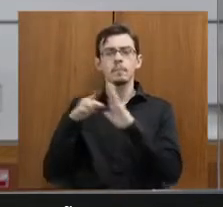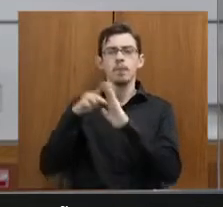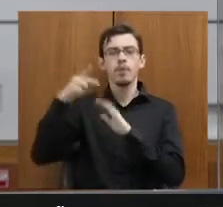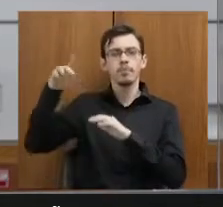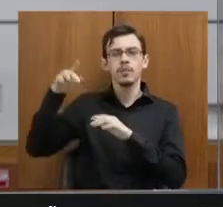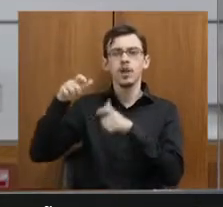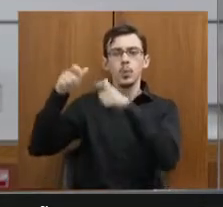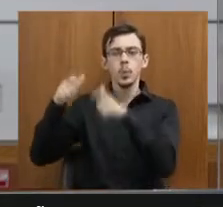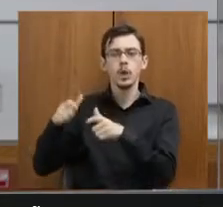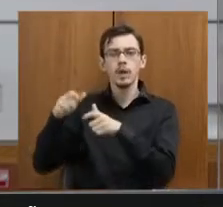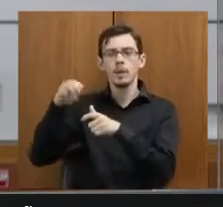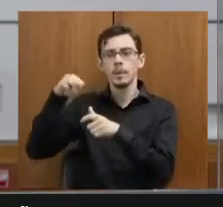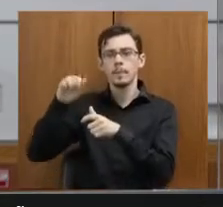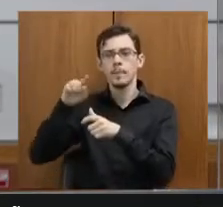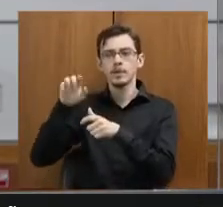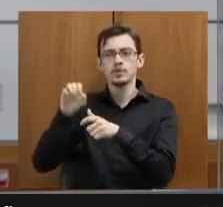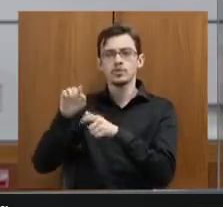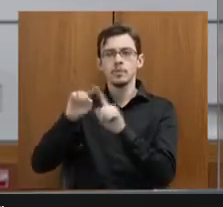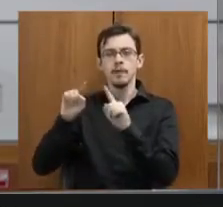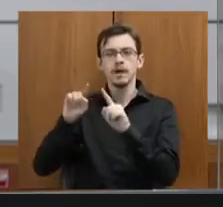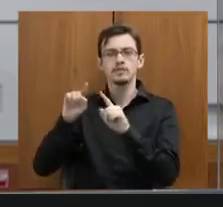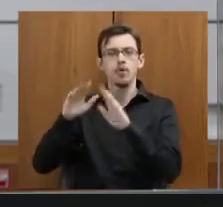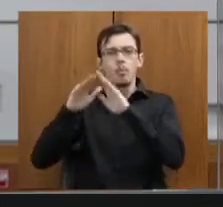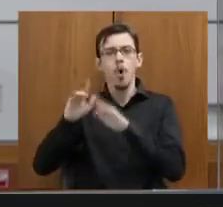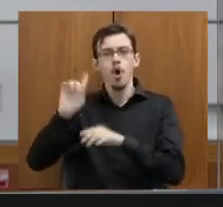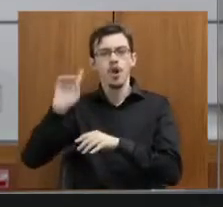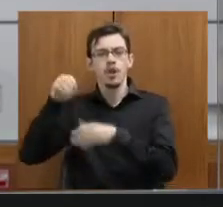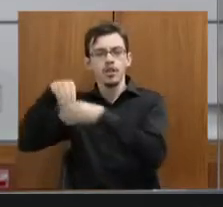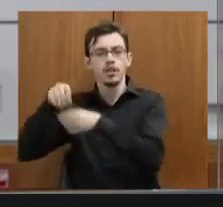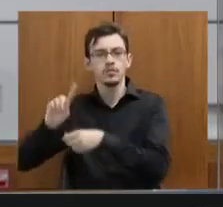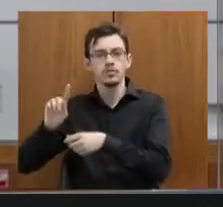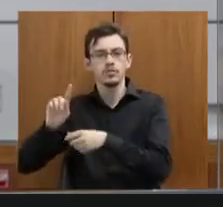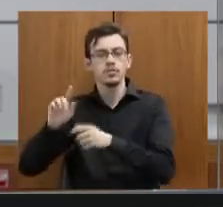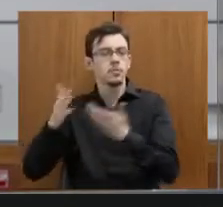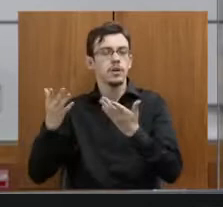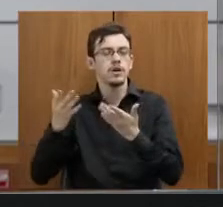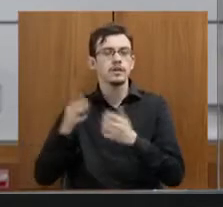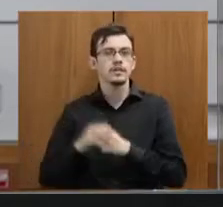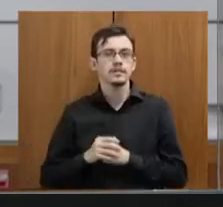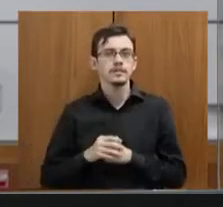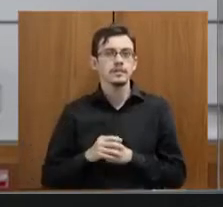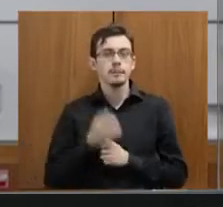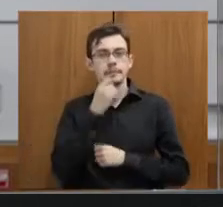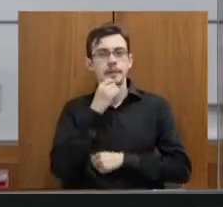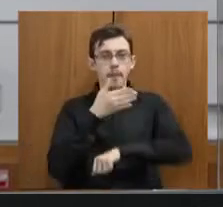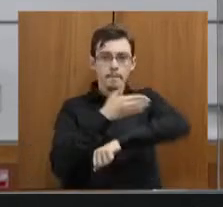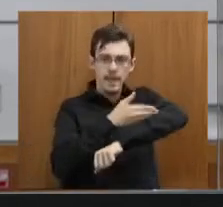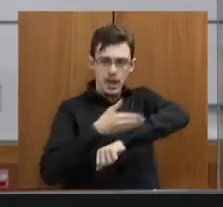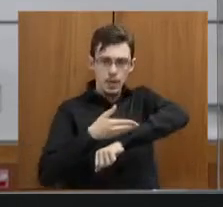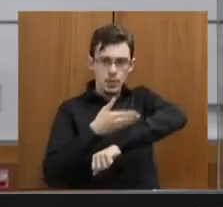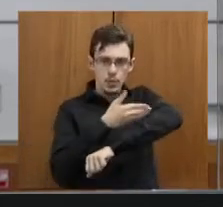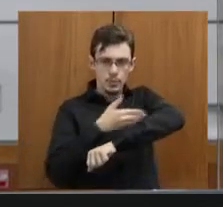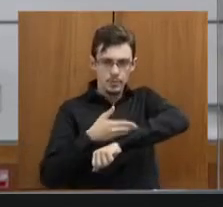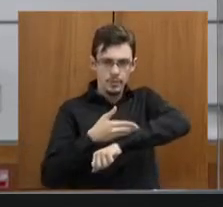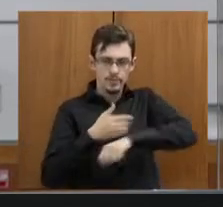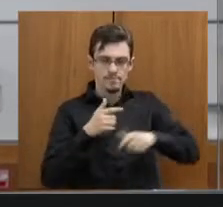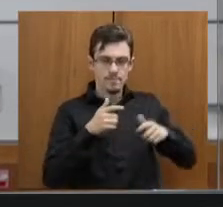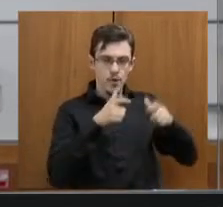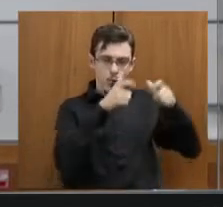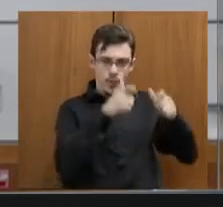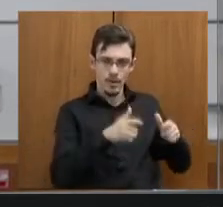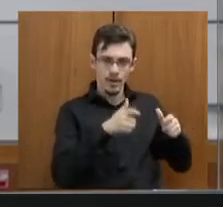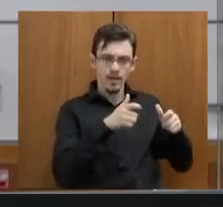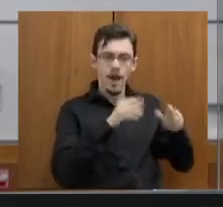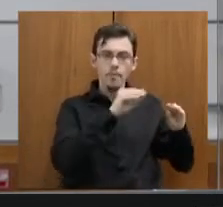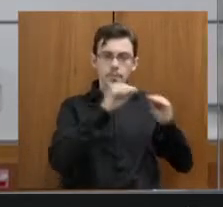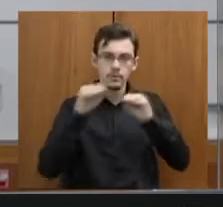paciente oi aí eu lembrei de uma frase que ela falou que foi essa a o branco quando ele sai do local onde ele tá ele